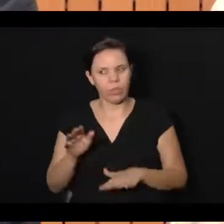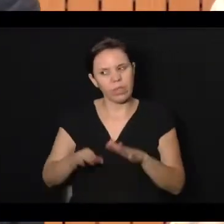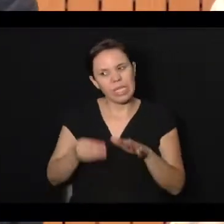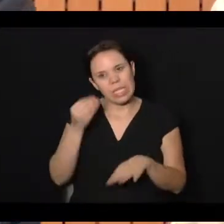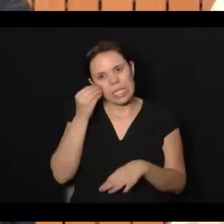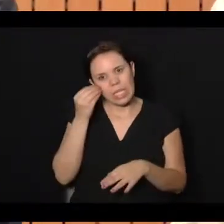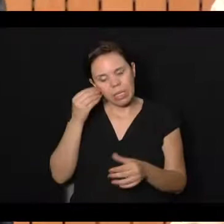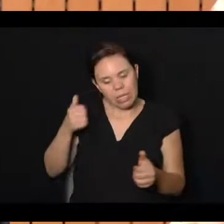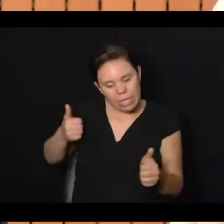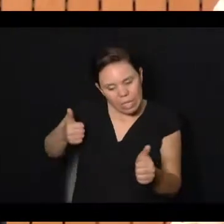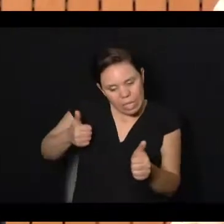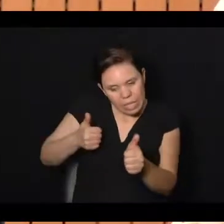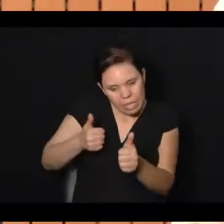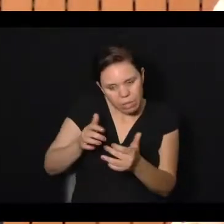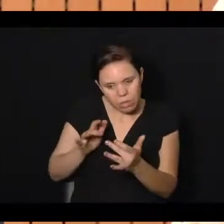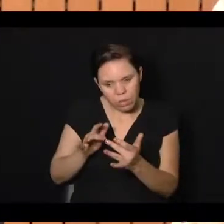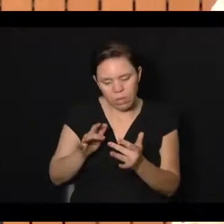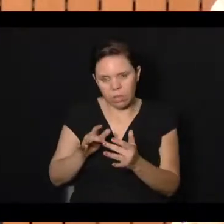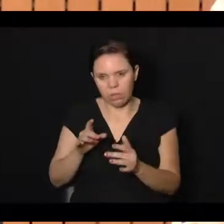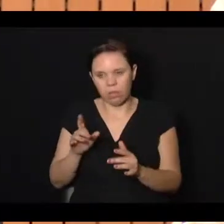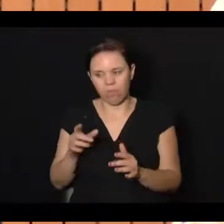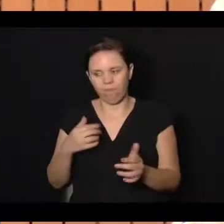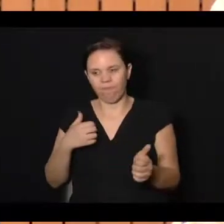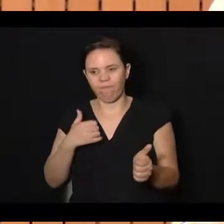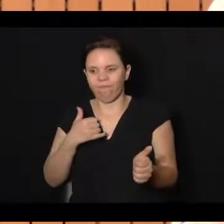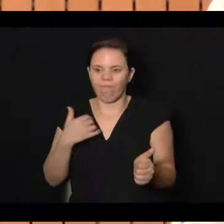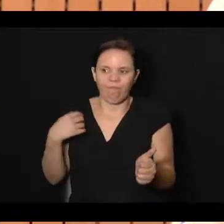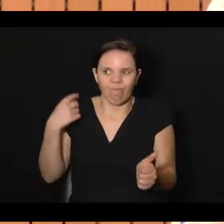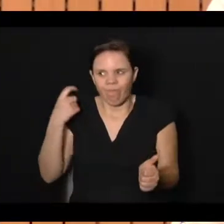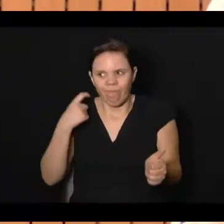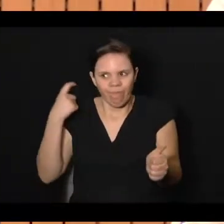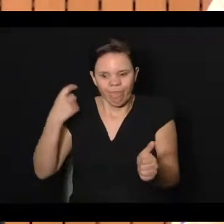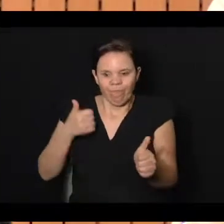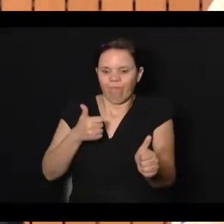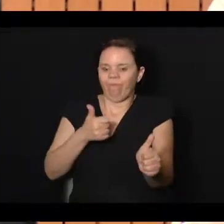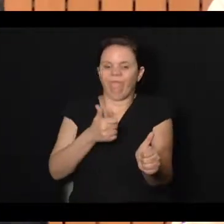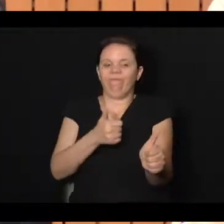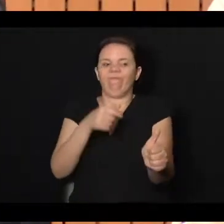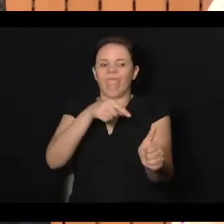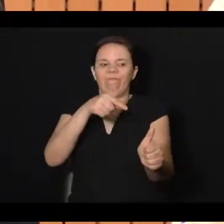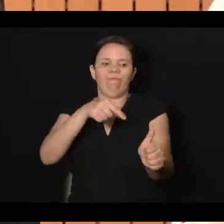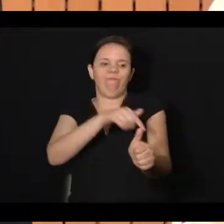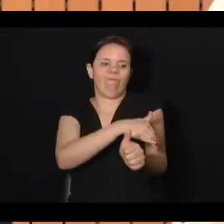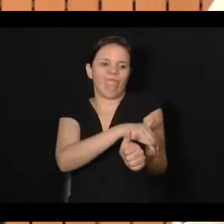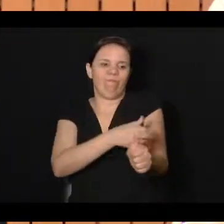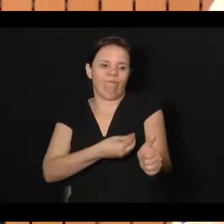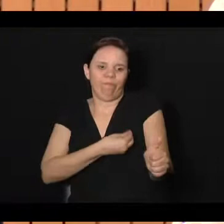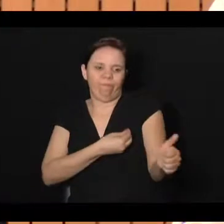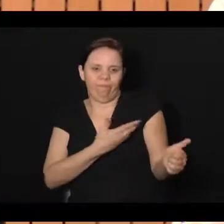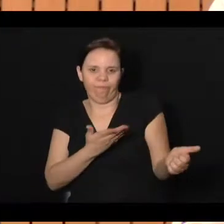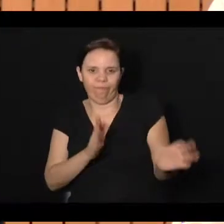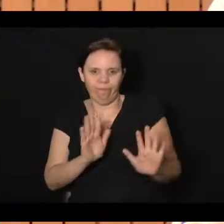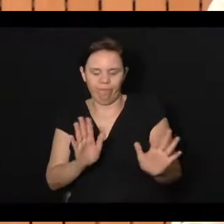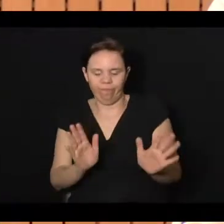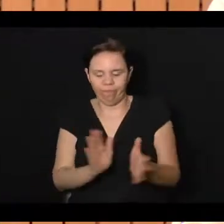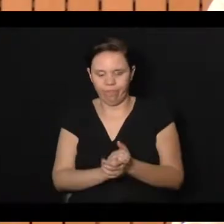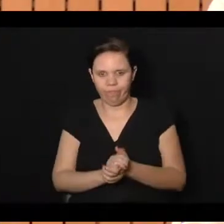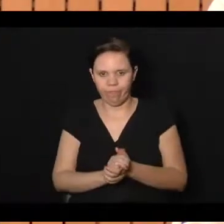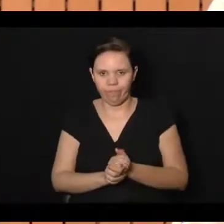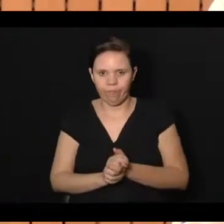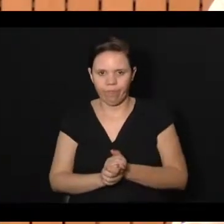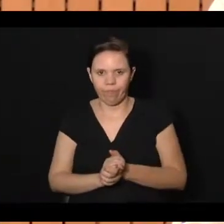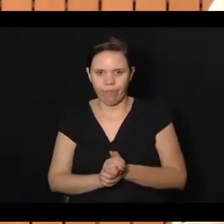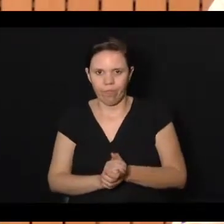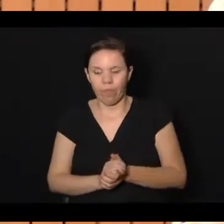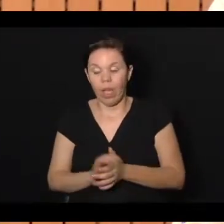um contato ela fica um certo receio de ir até aqui um medo e acaba solicitando com que um serviço vá até lá